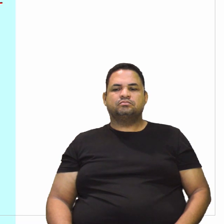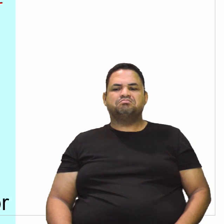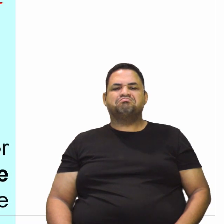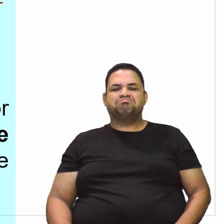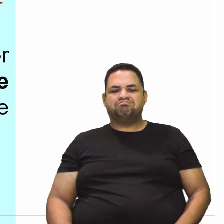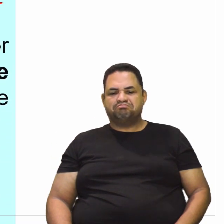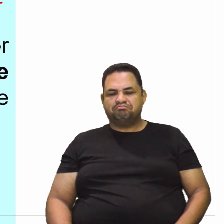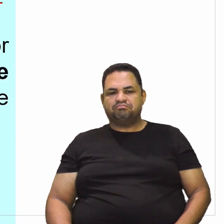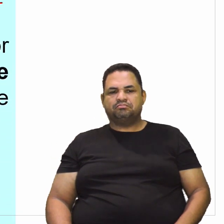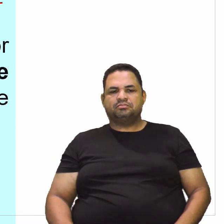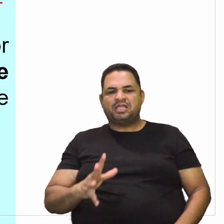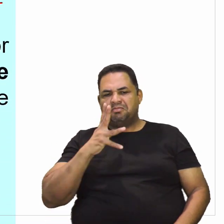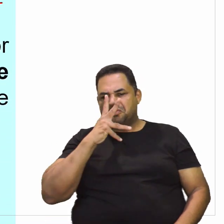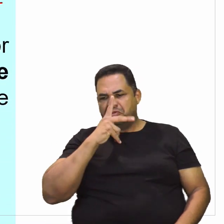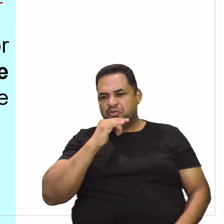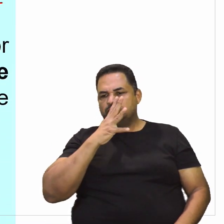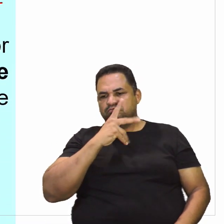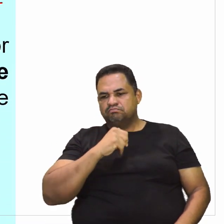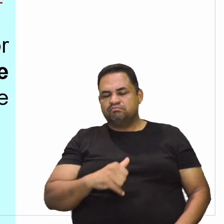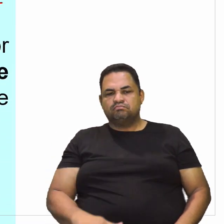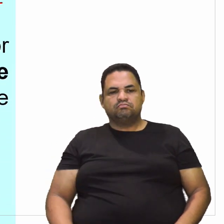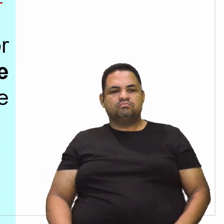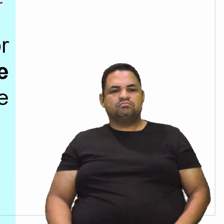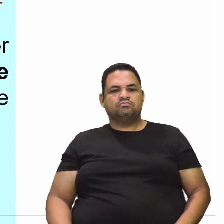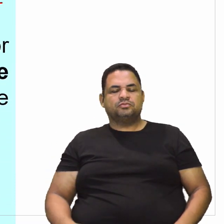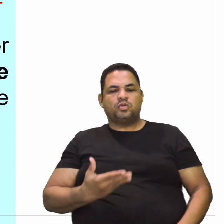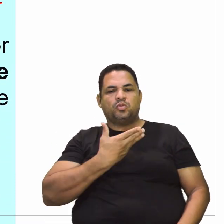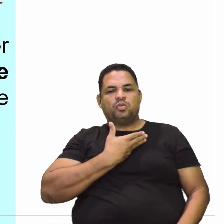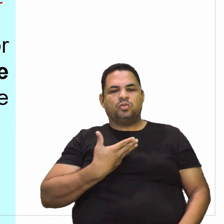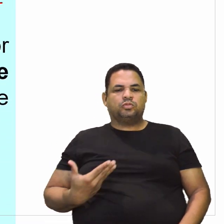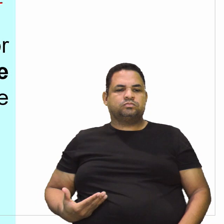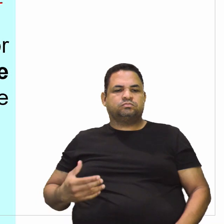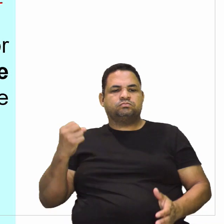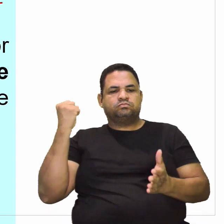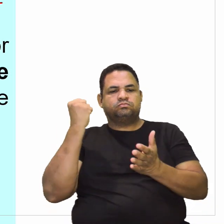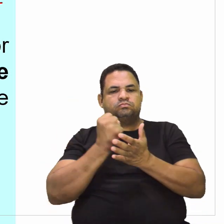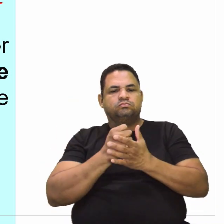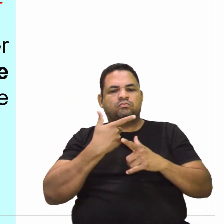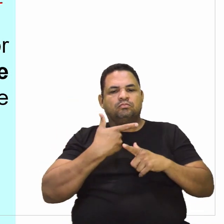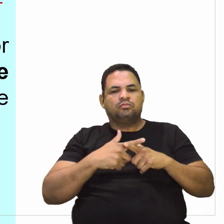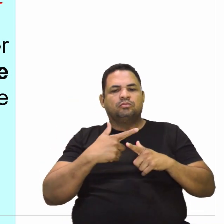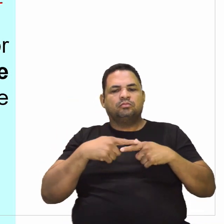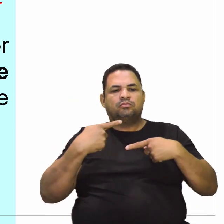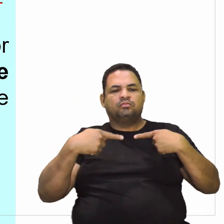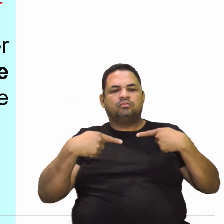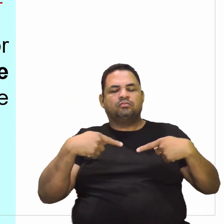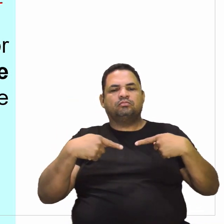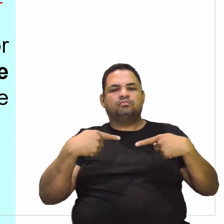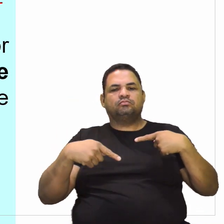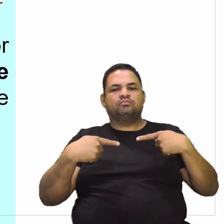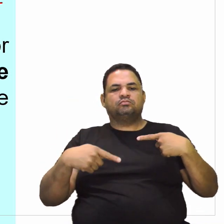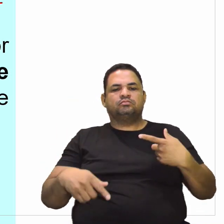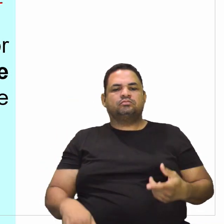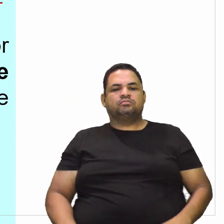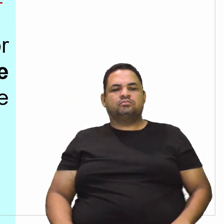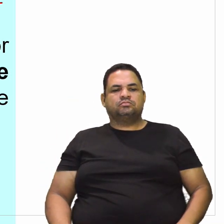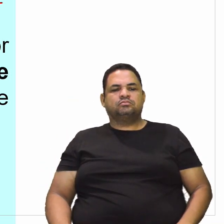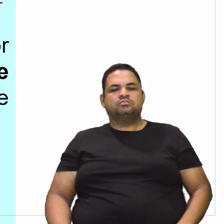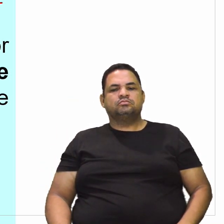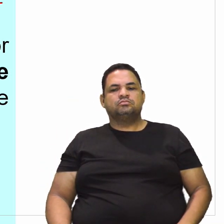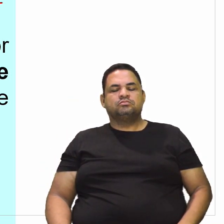tempo? É muito tempo. Seu governo vai ser marcado por problemas